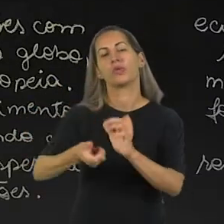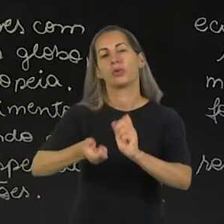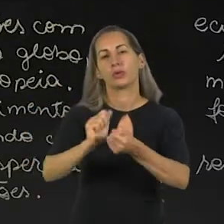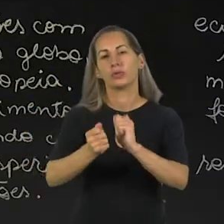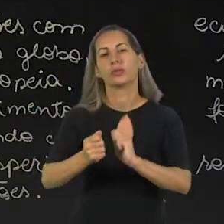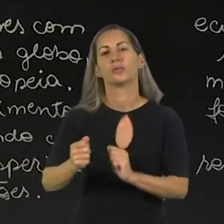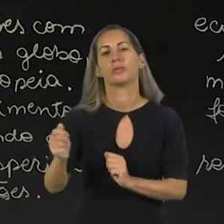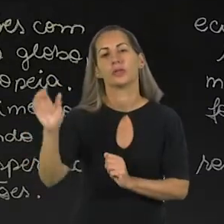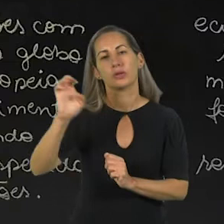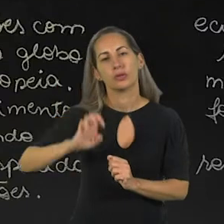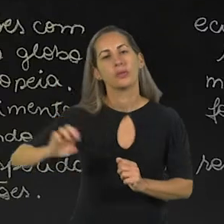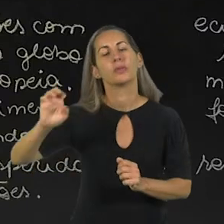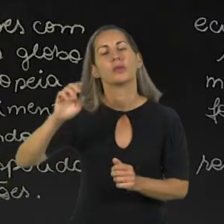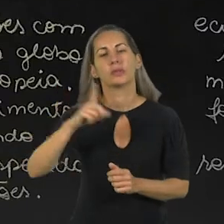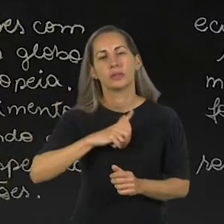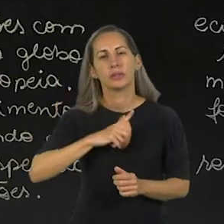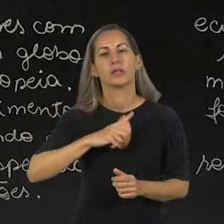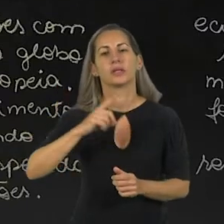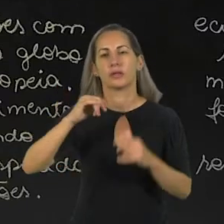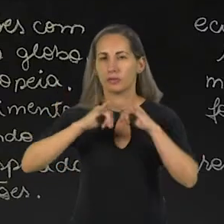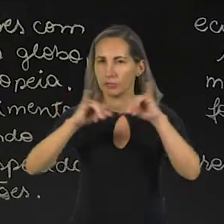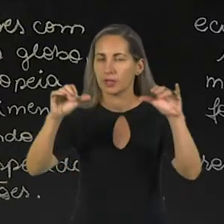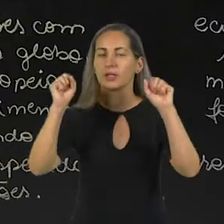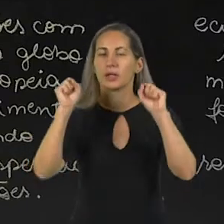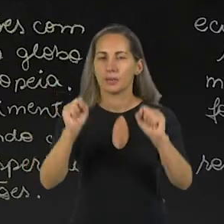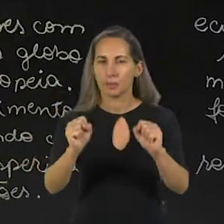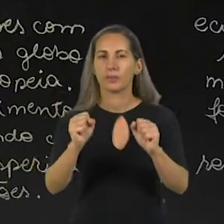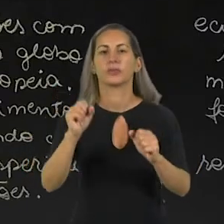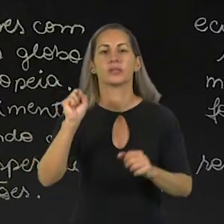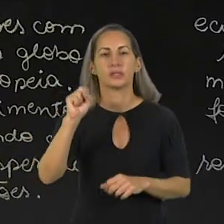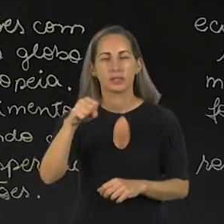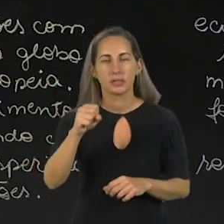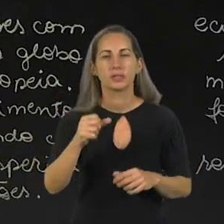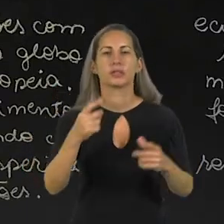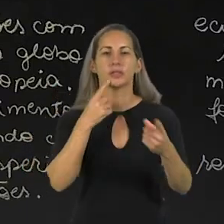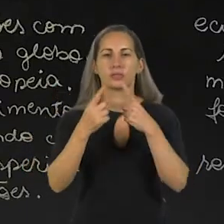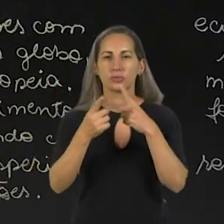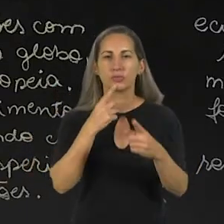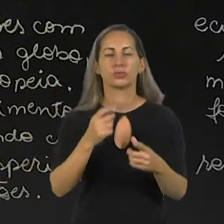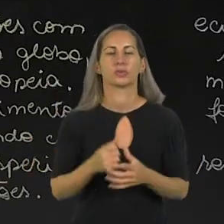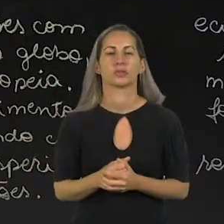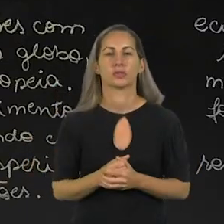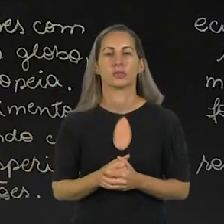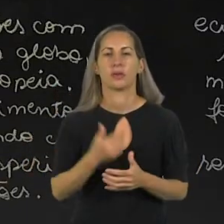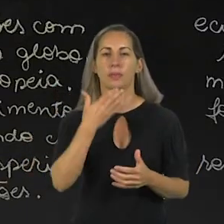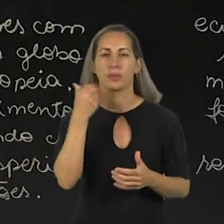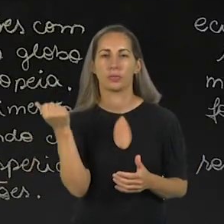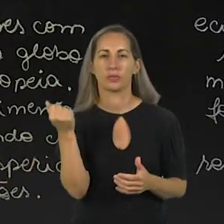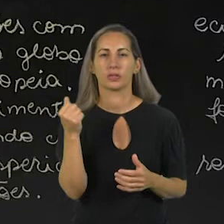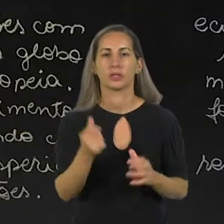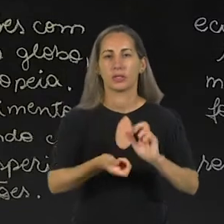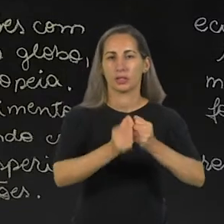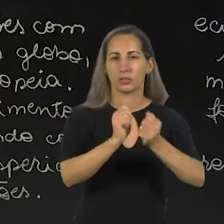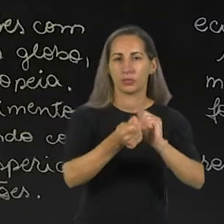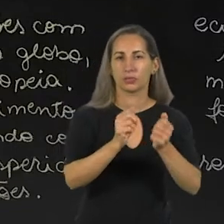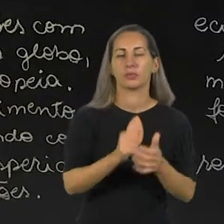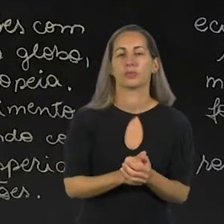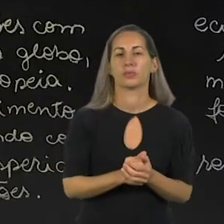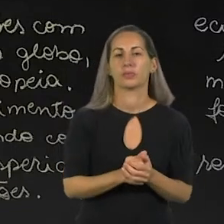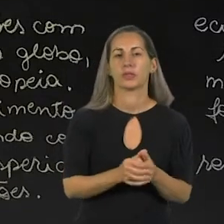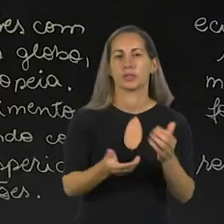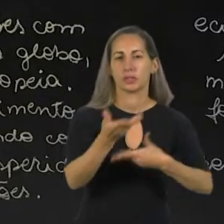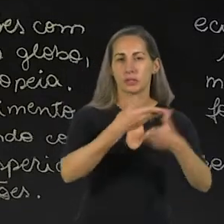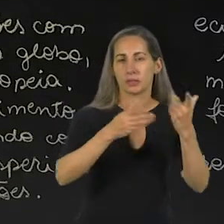bloco, sim, a União Europeia tem poder de fala. Dessa maneira, eles discutem não só melhorias nas questões econômicas entre